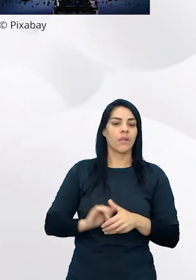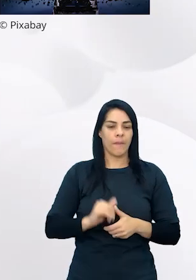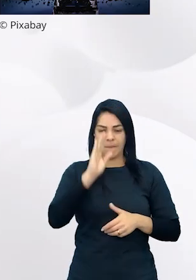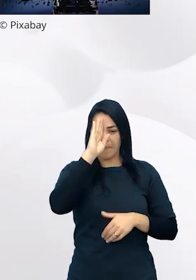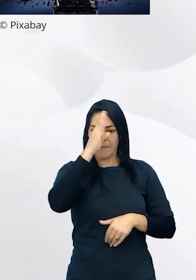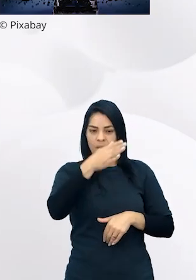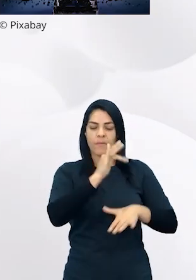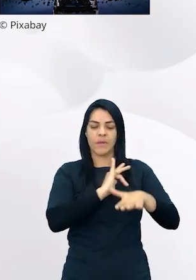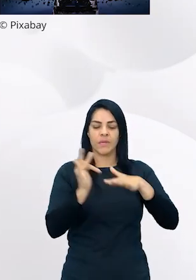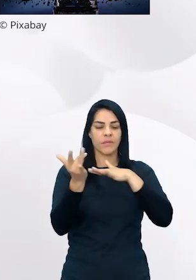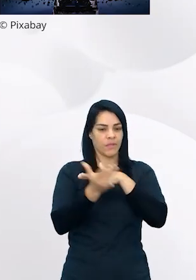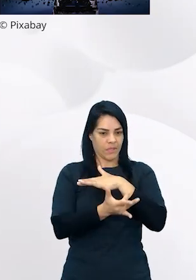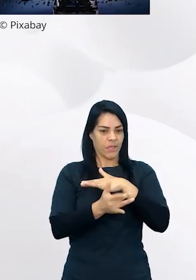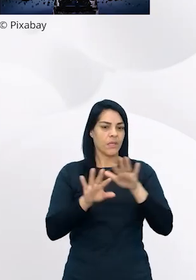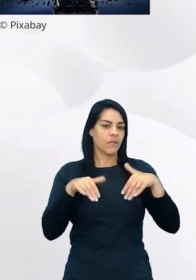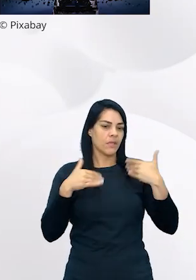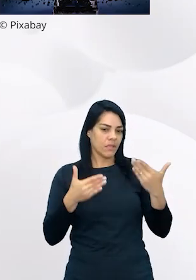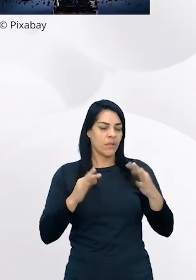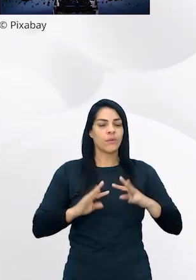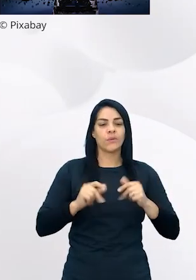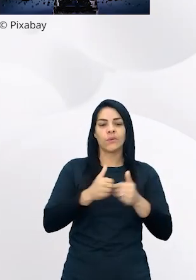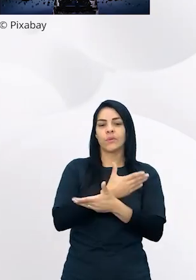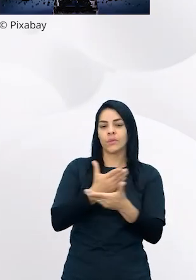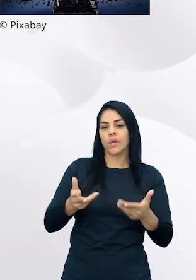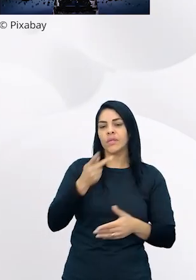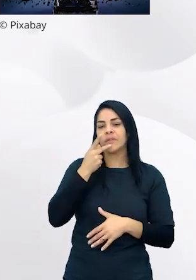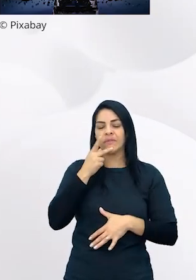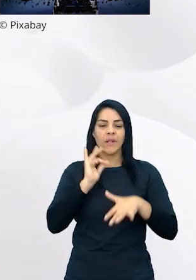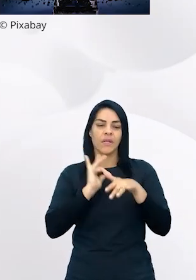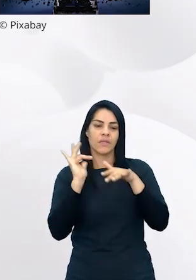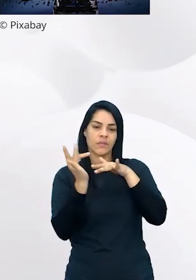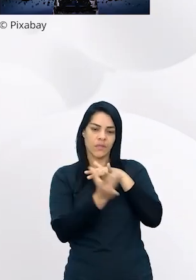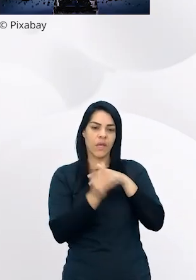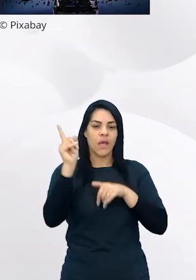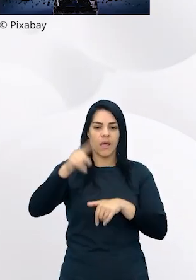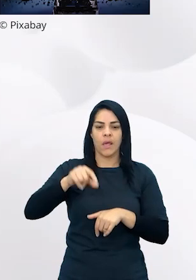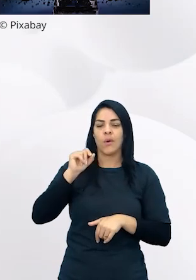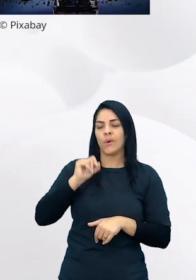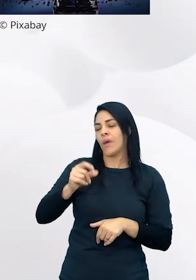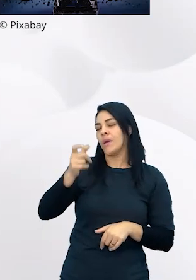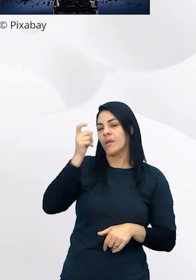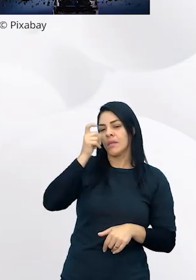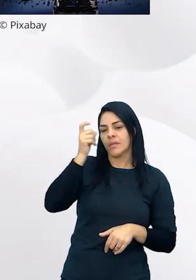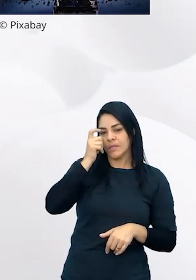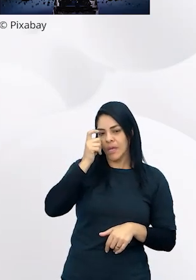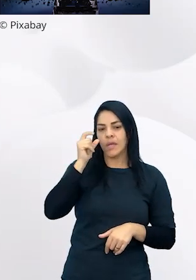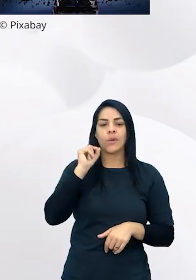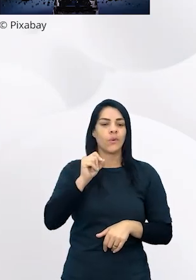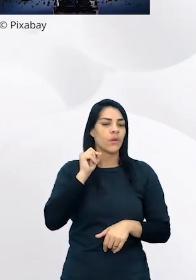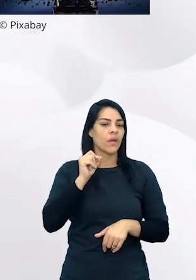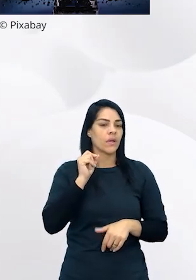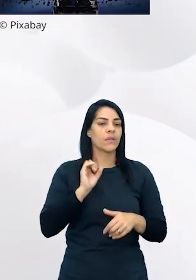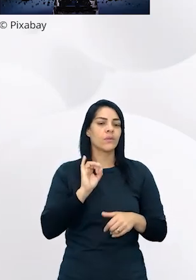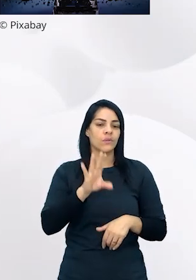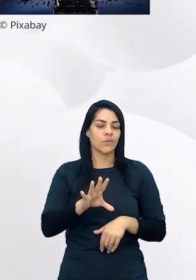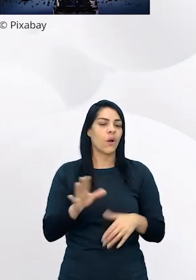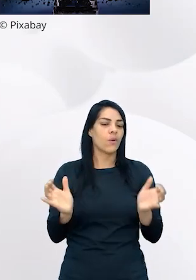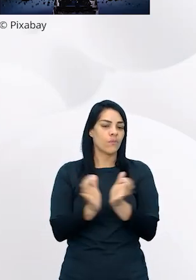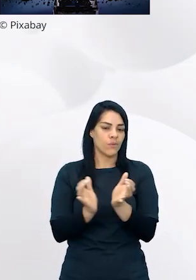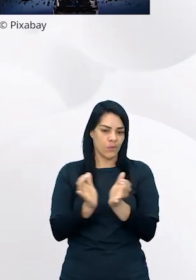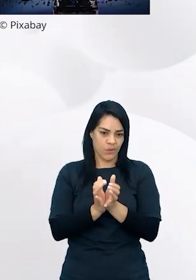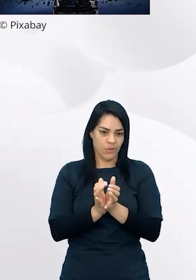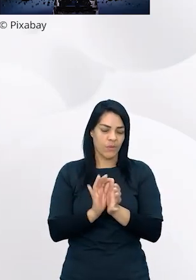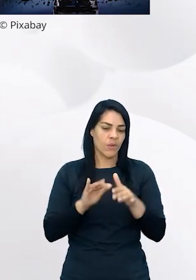ou redes sociais. E daqui, quando a gente fala de mídias e redes sociais, é interessante que essa mídia ou essa rede social seja fechada só para a turma,